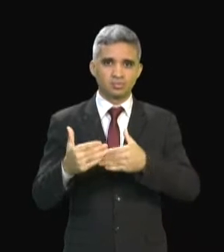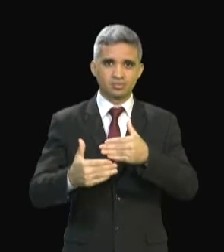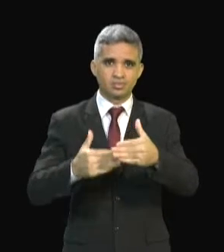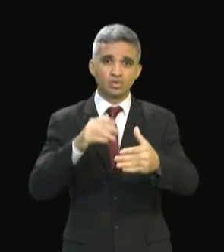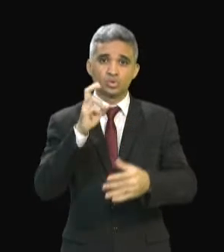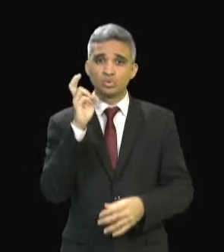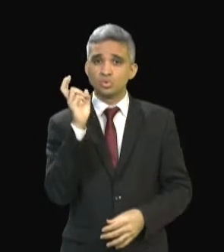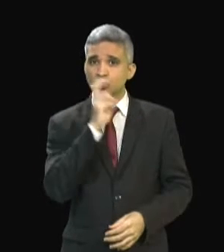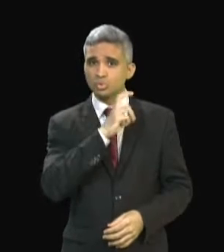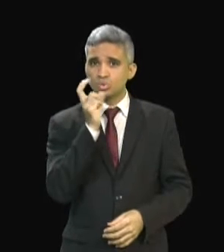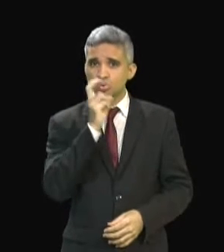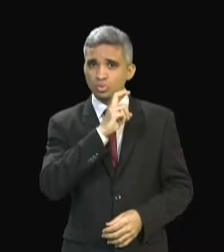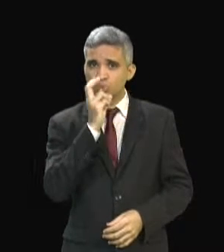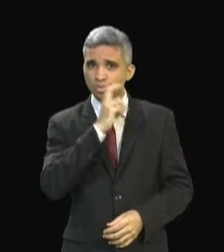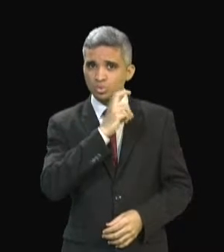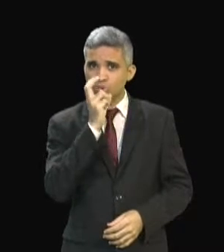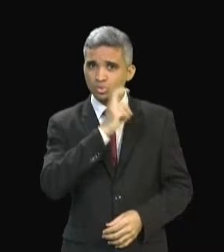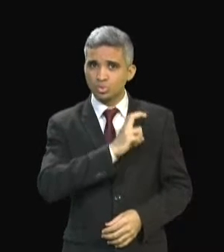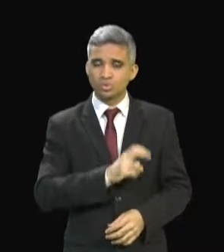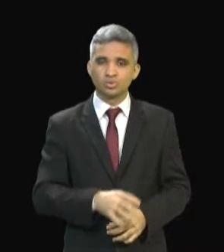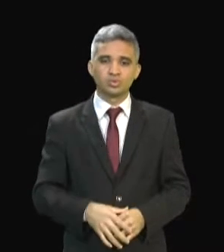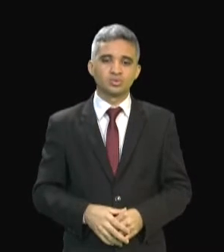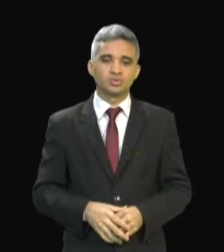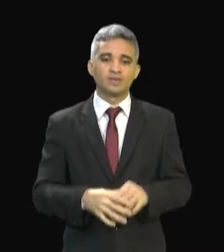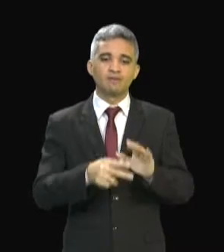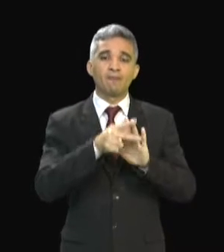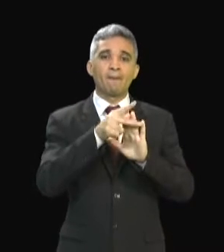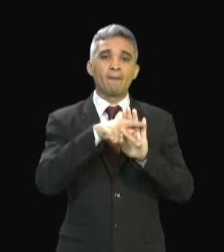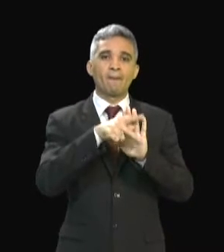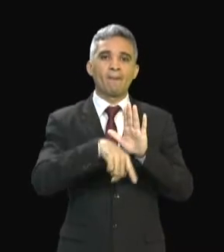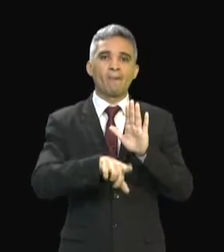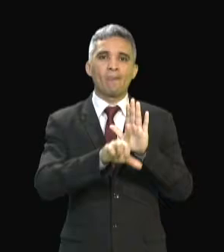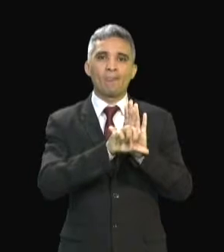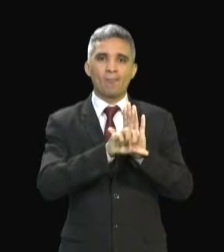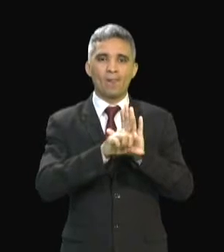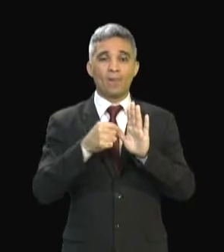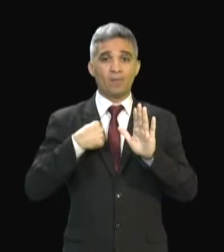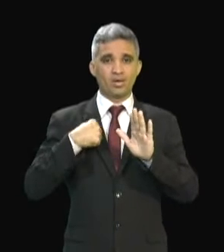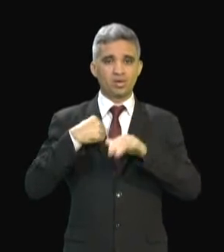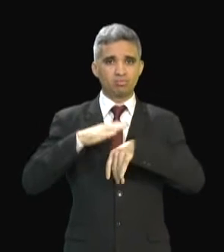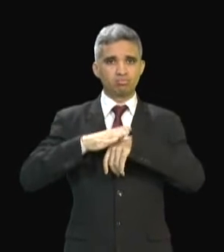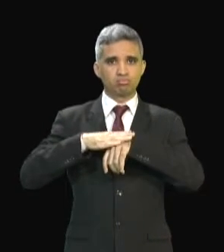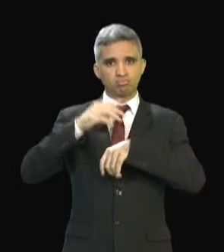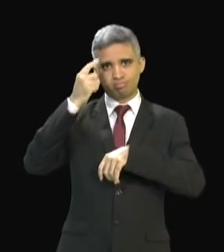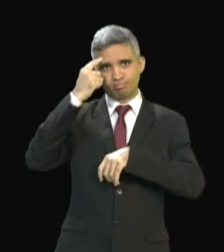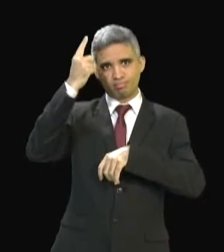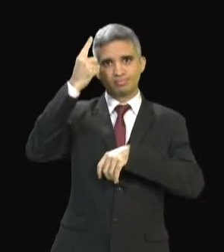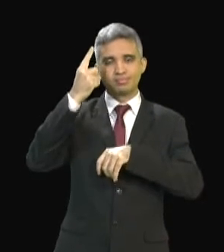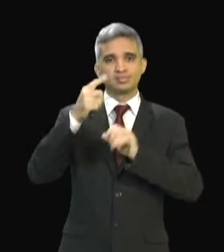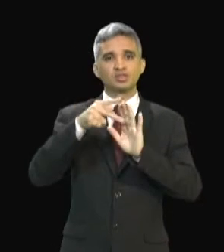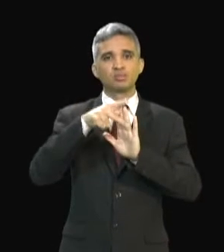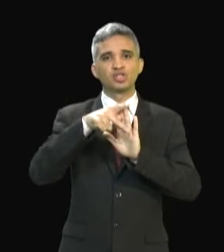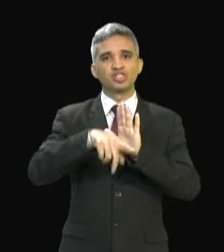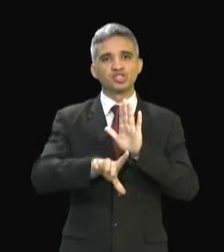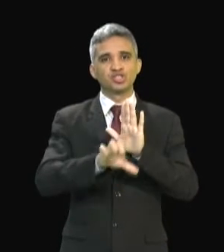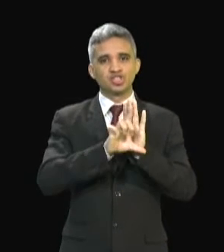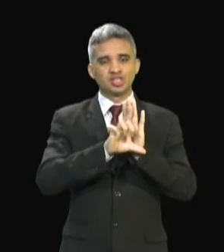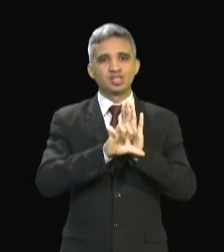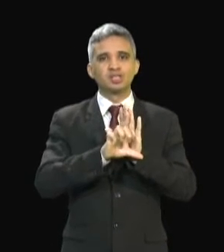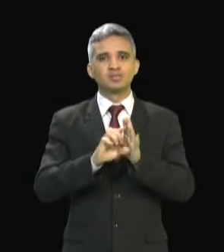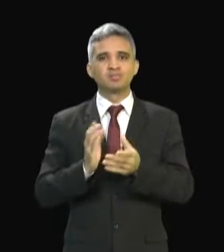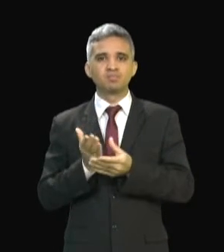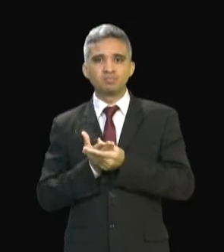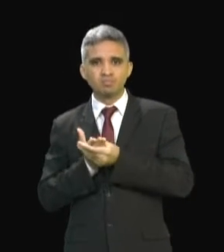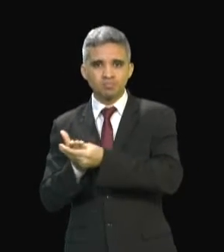urgência de um projeto de lei de nossa autoria que foi protocolado em